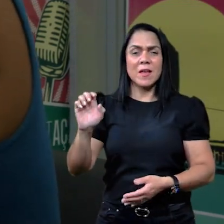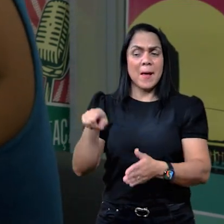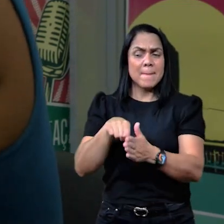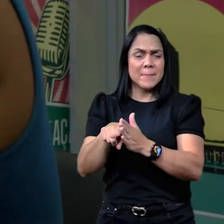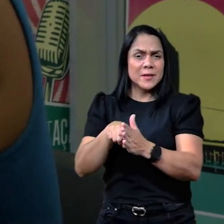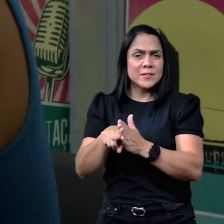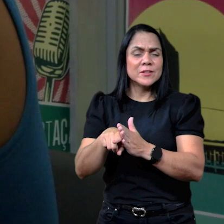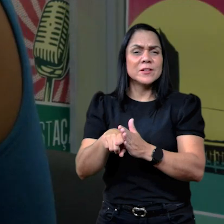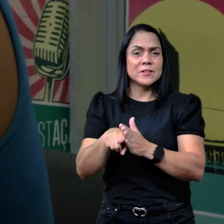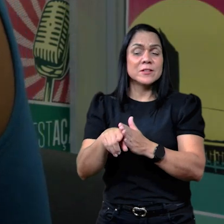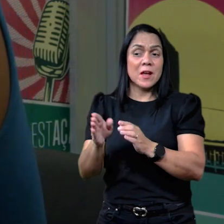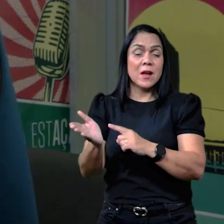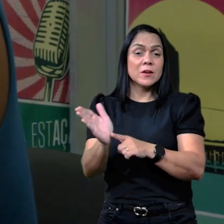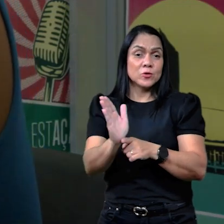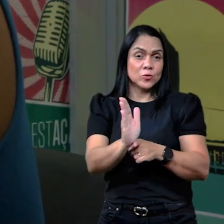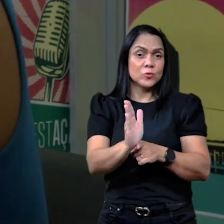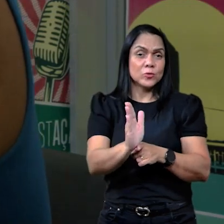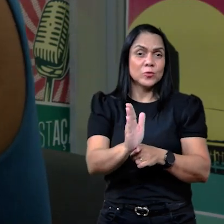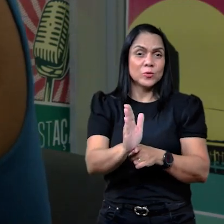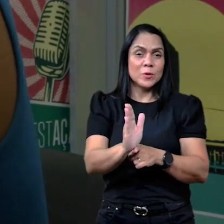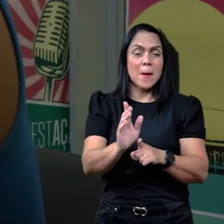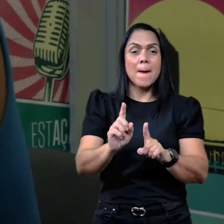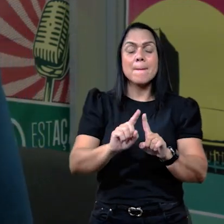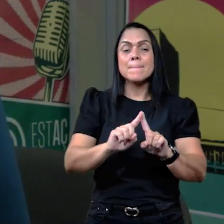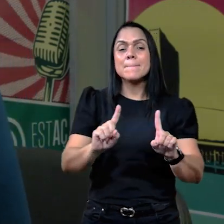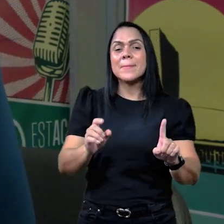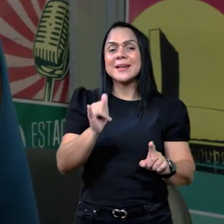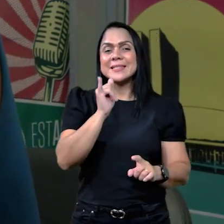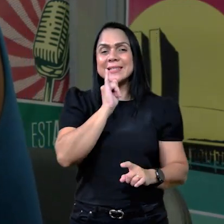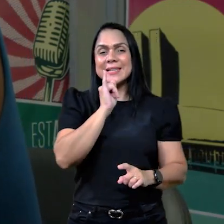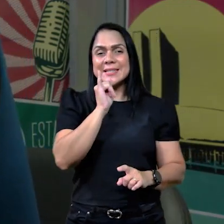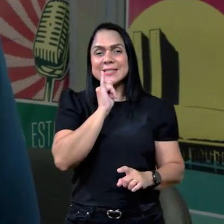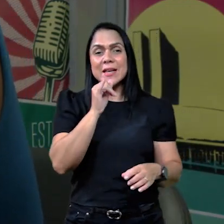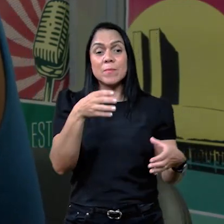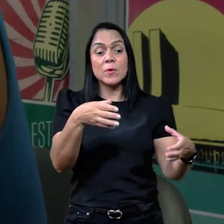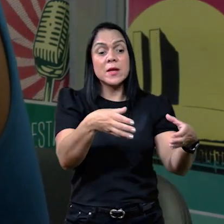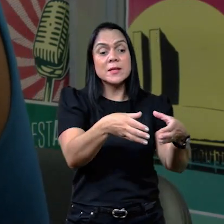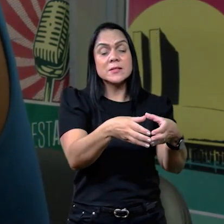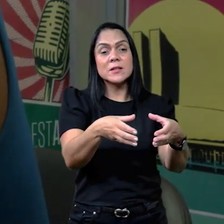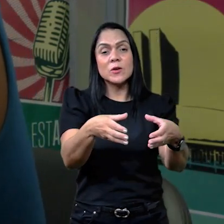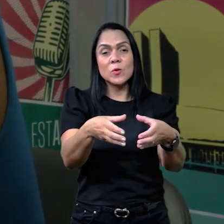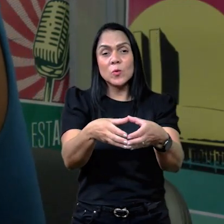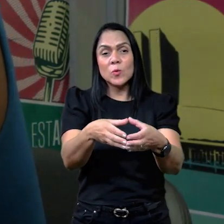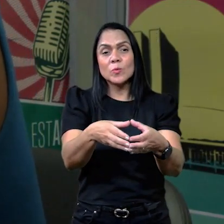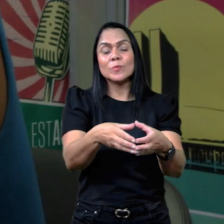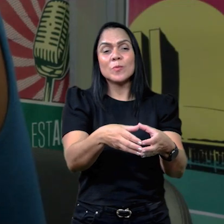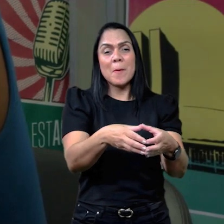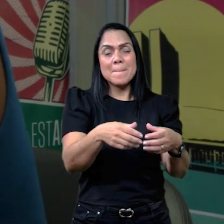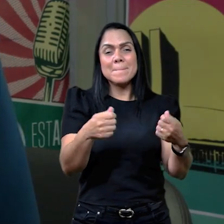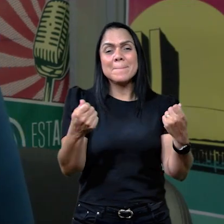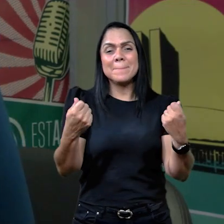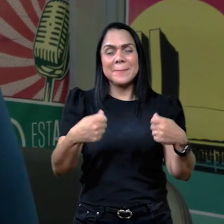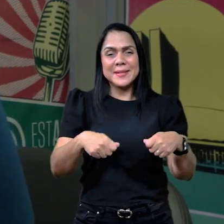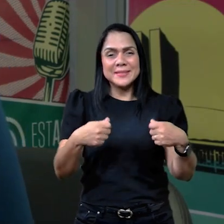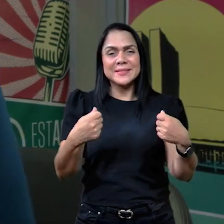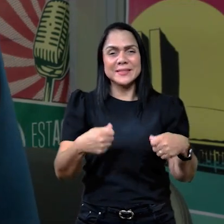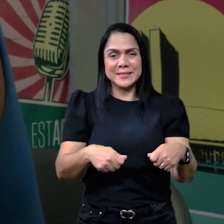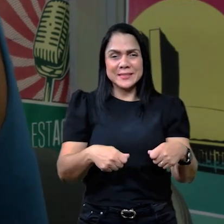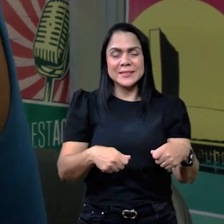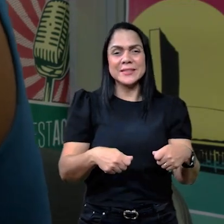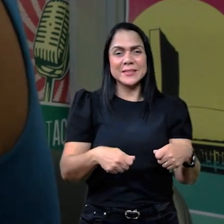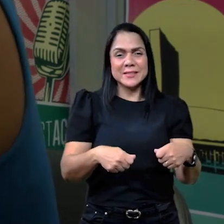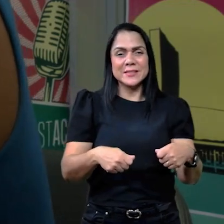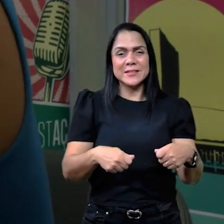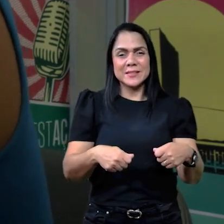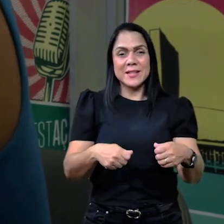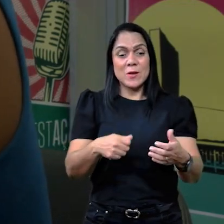né, um pouco, é que, por exemplo, para povos e comunidades tradicionais de terreiro, esse dado ainda precisa ser qualificado. E